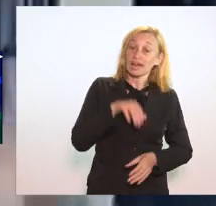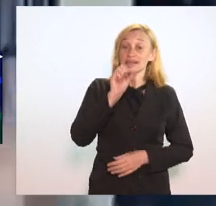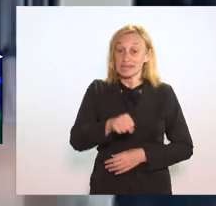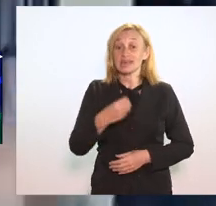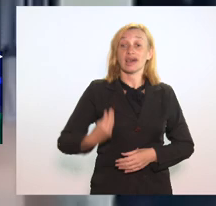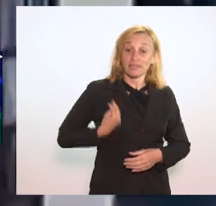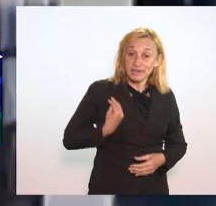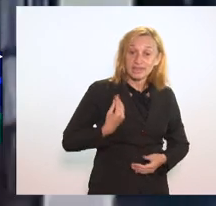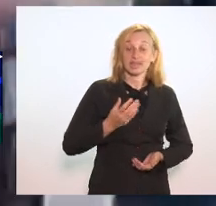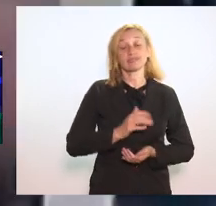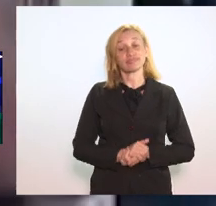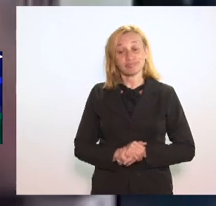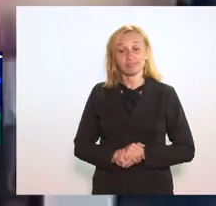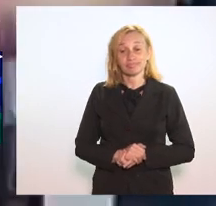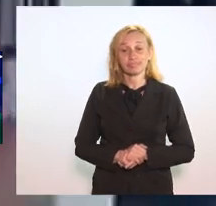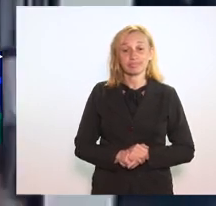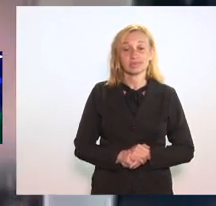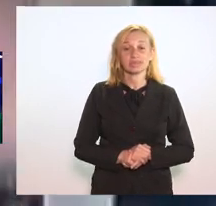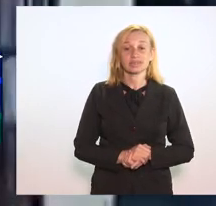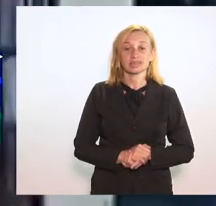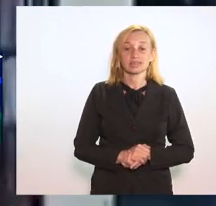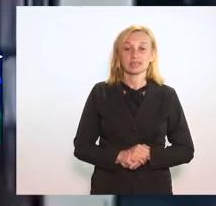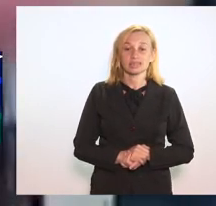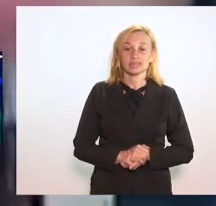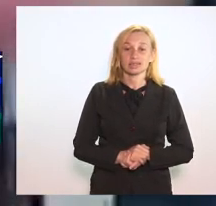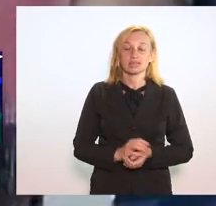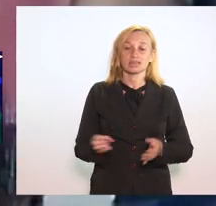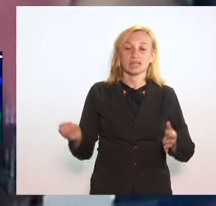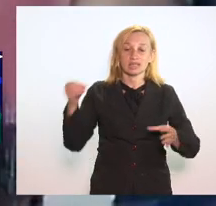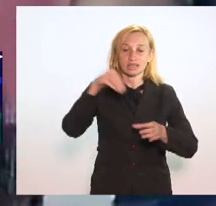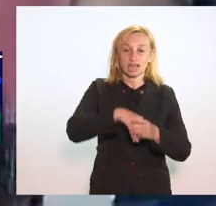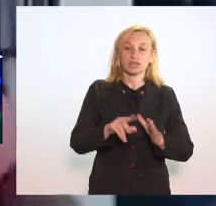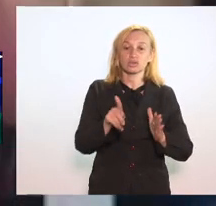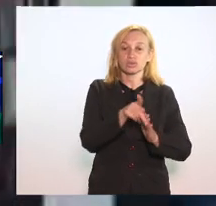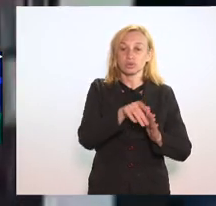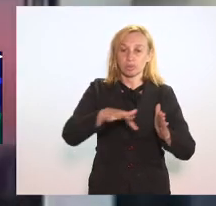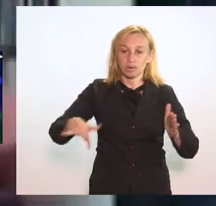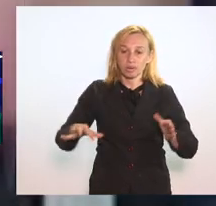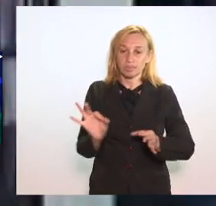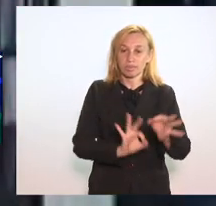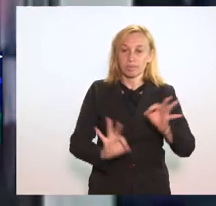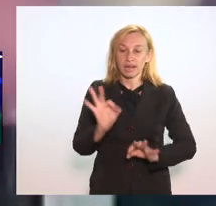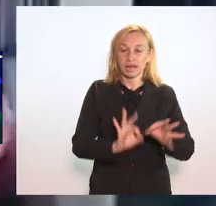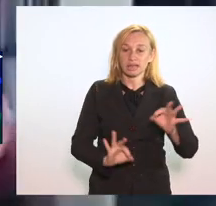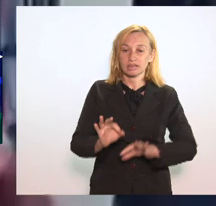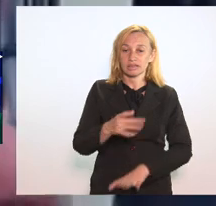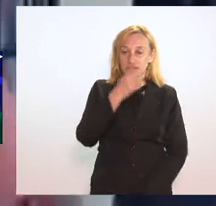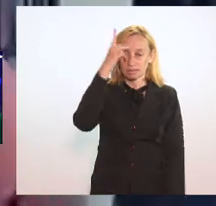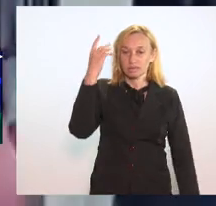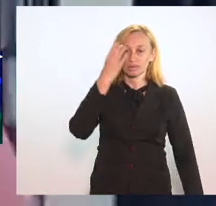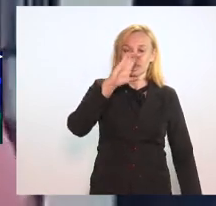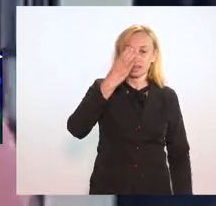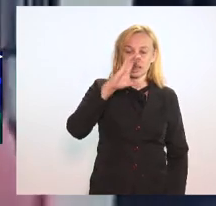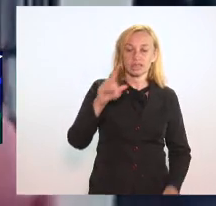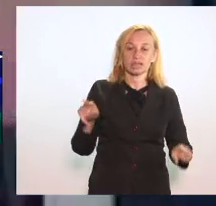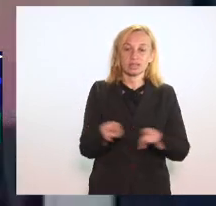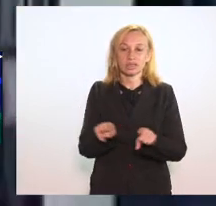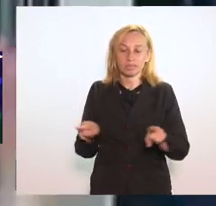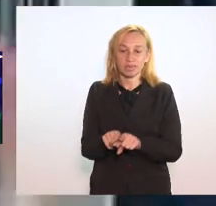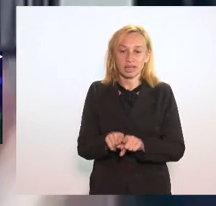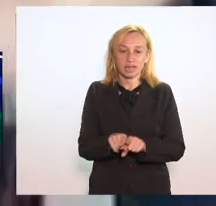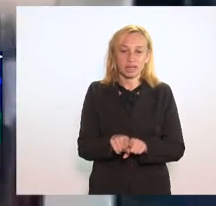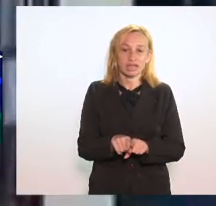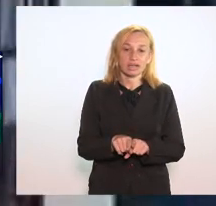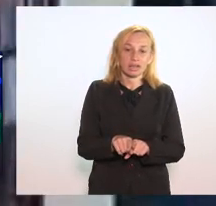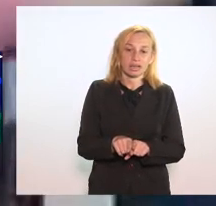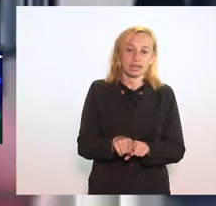favorável aquilo que está curtindo nos próprio elaborado pelo cientista que elaborado não só pelos